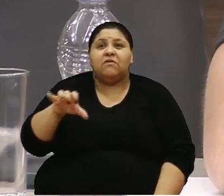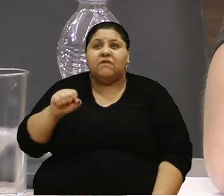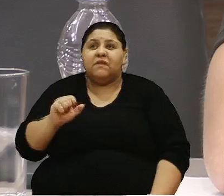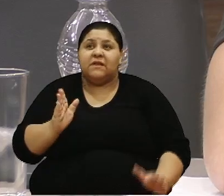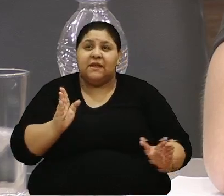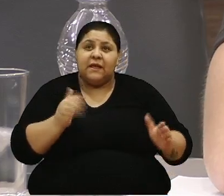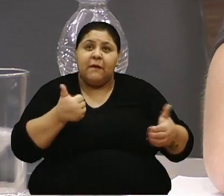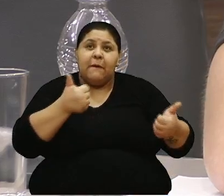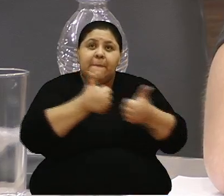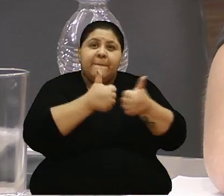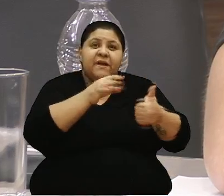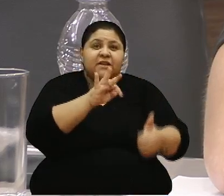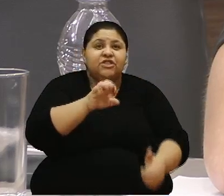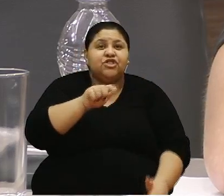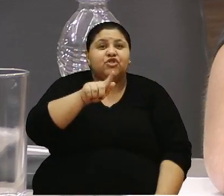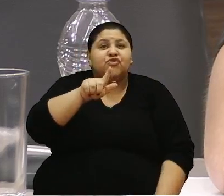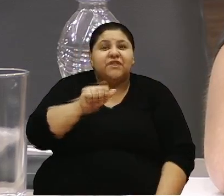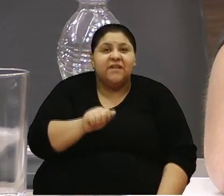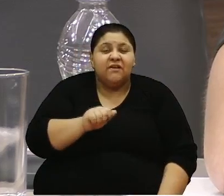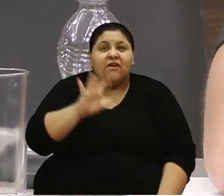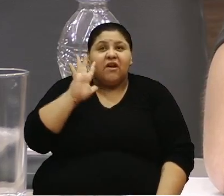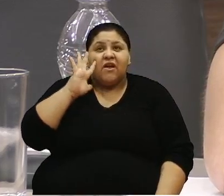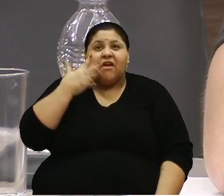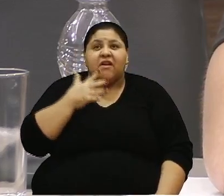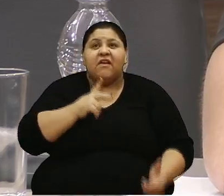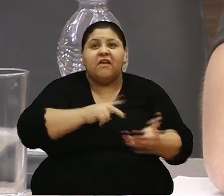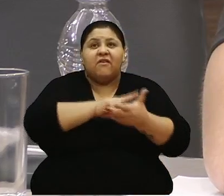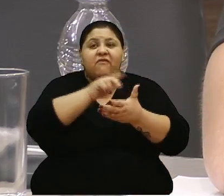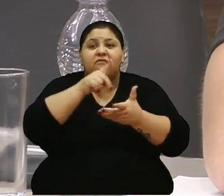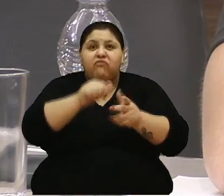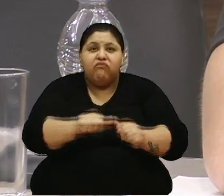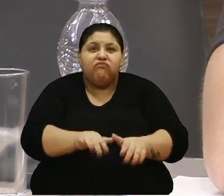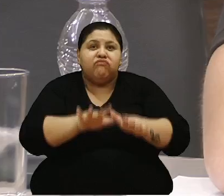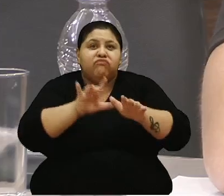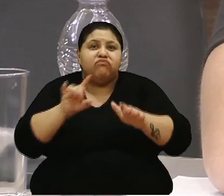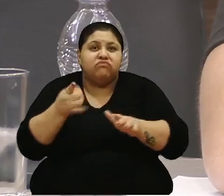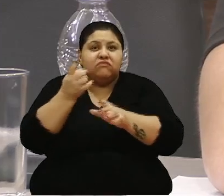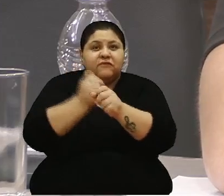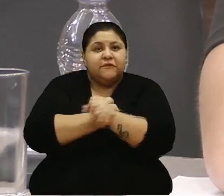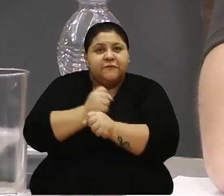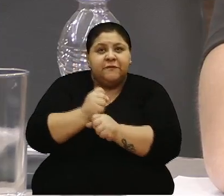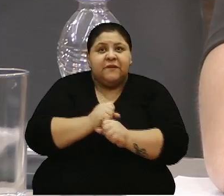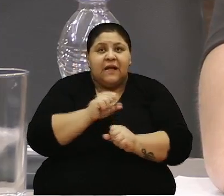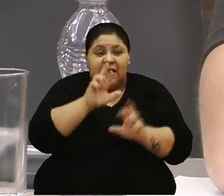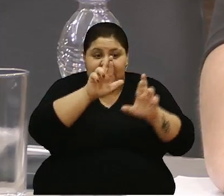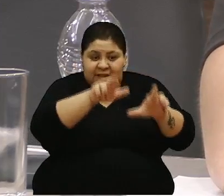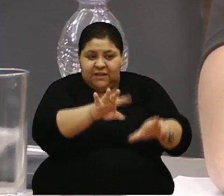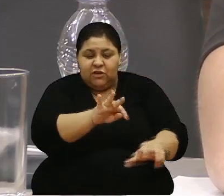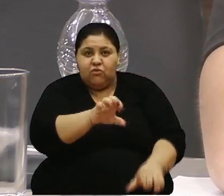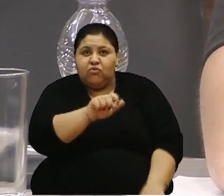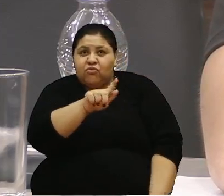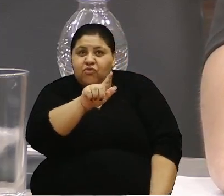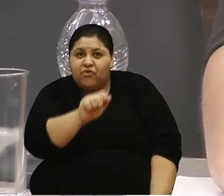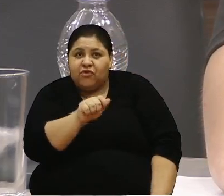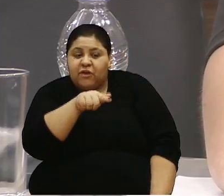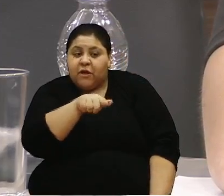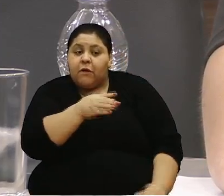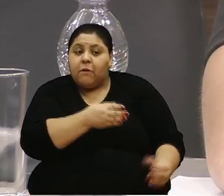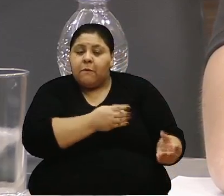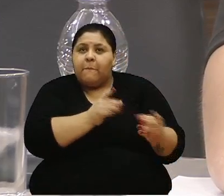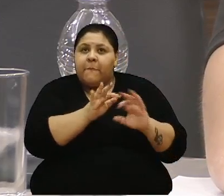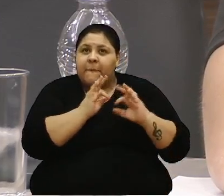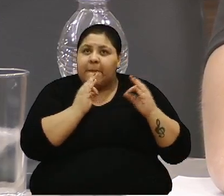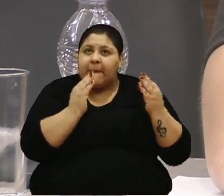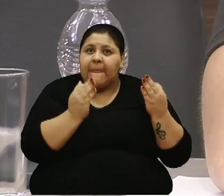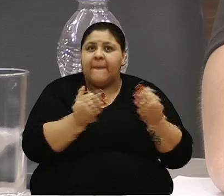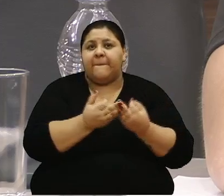Tega, aonde aconteceram vários alagamentos nos últimos anos naquela região ali do Tega. E aonde muitas famílias... Peço a